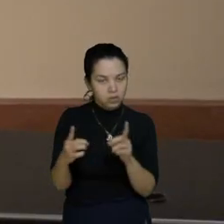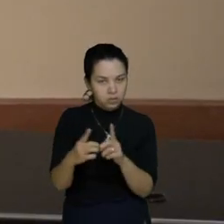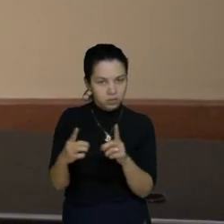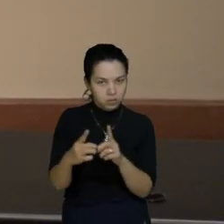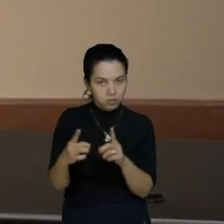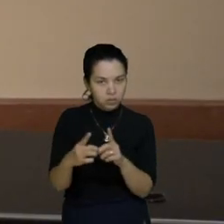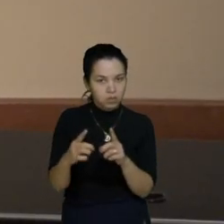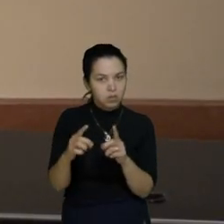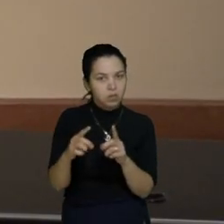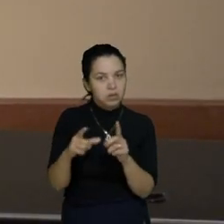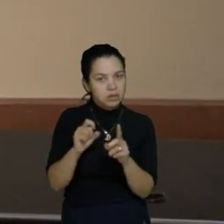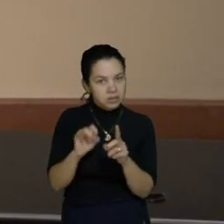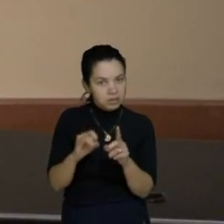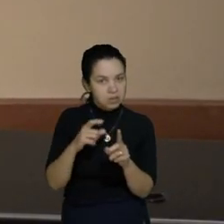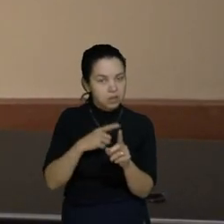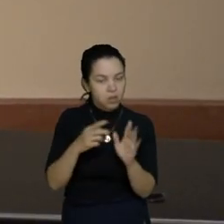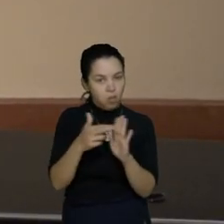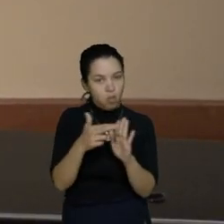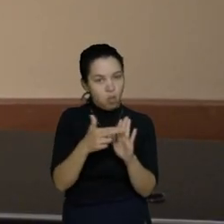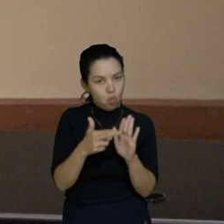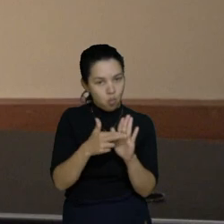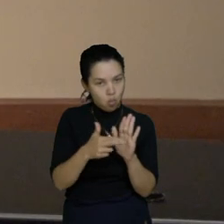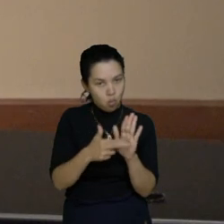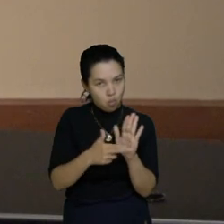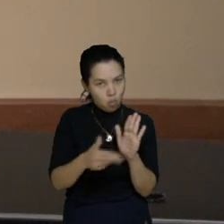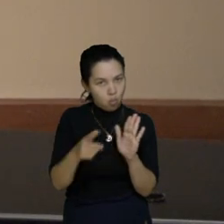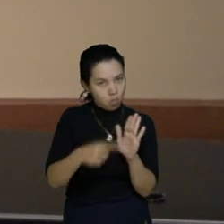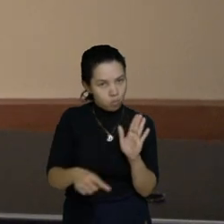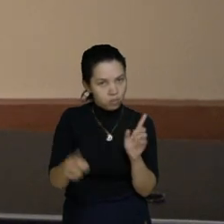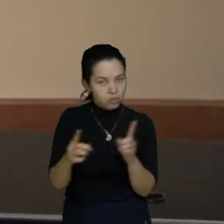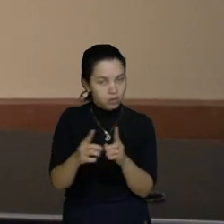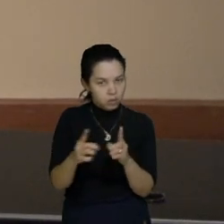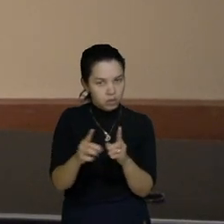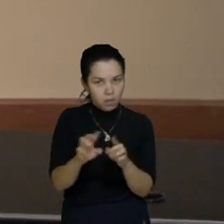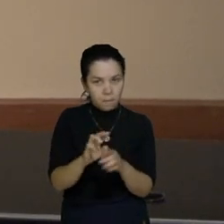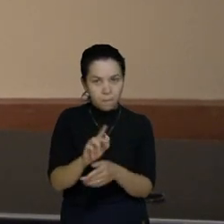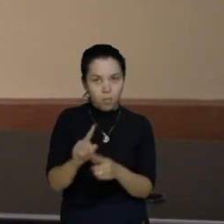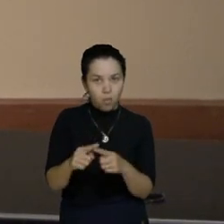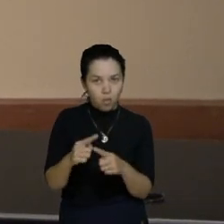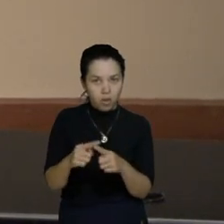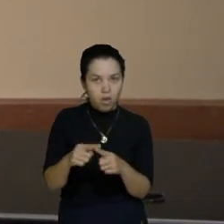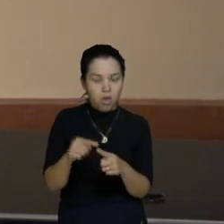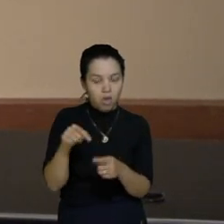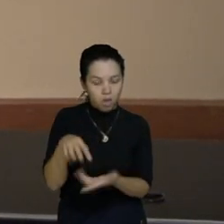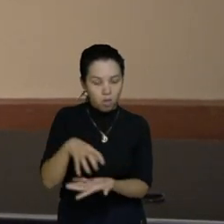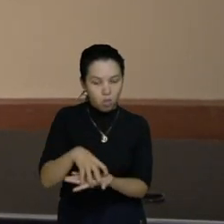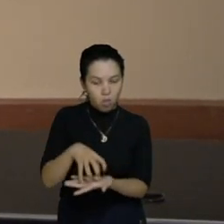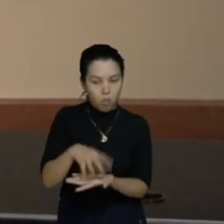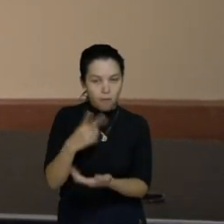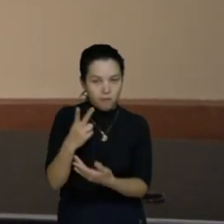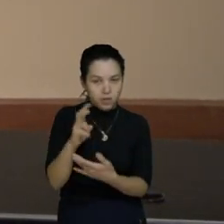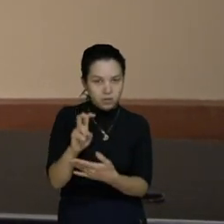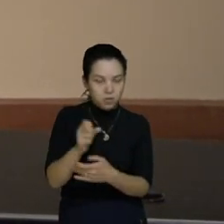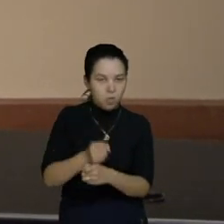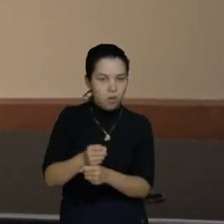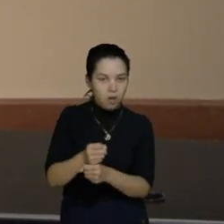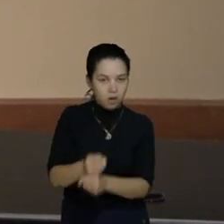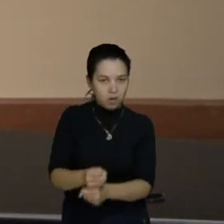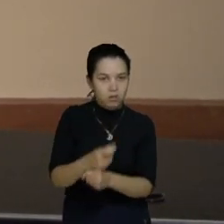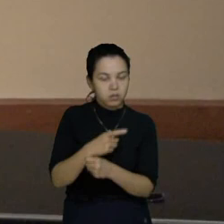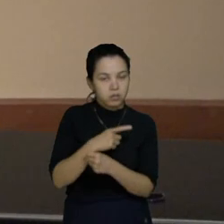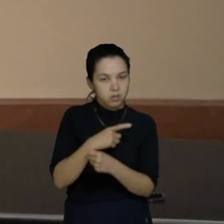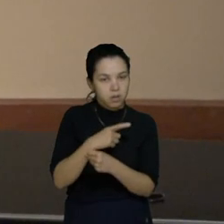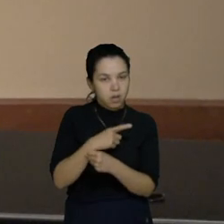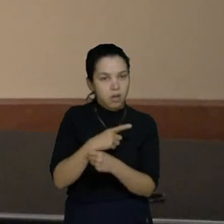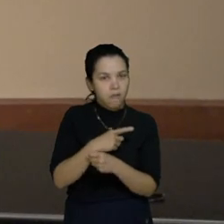regulação nós não atendemos mais porque o núcleo ele tem 25 anos então ele passou por várias fases